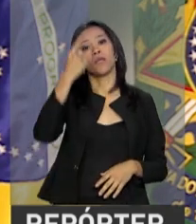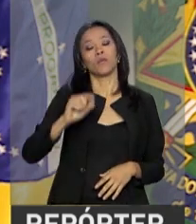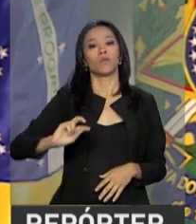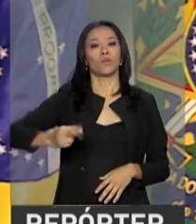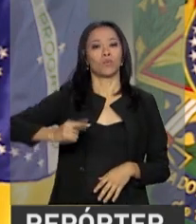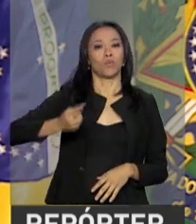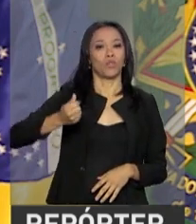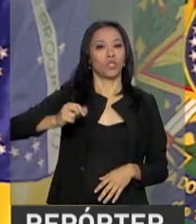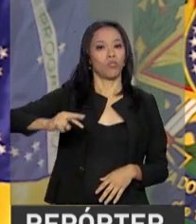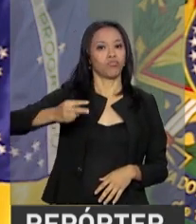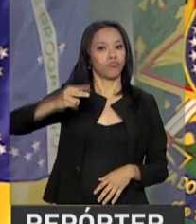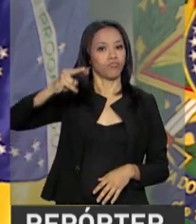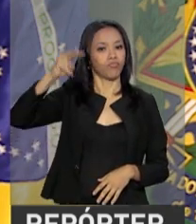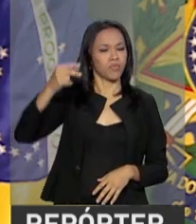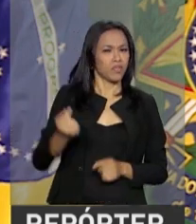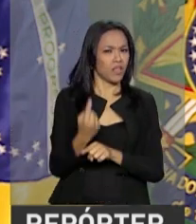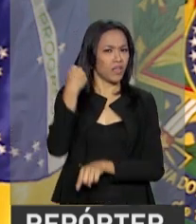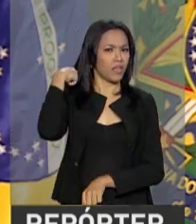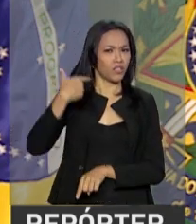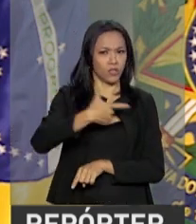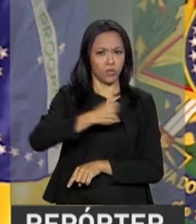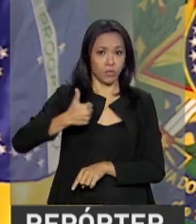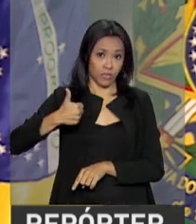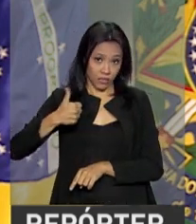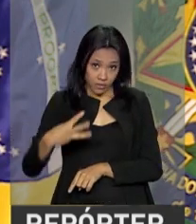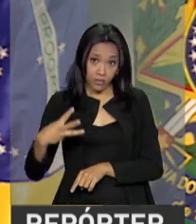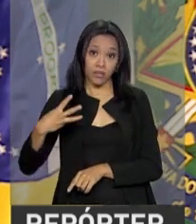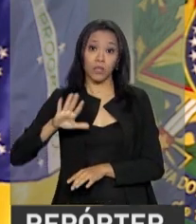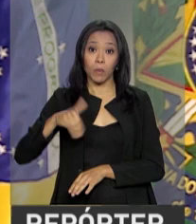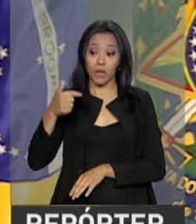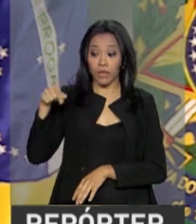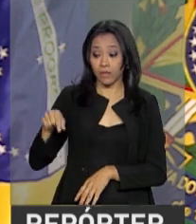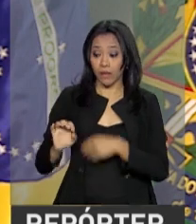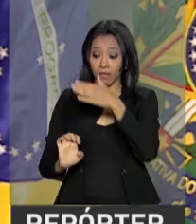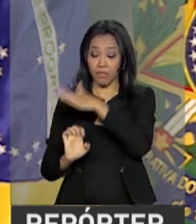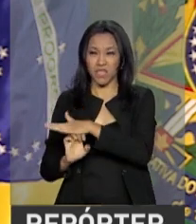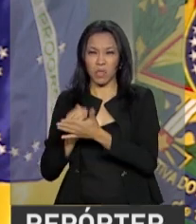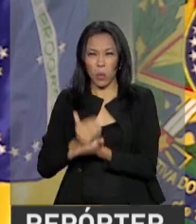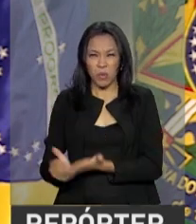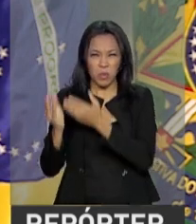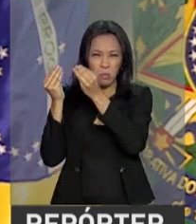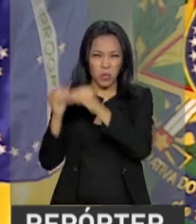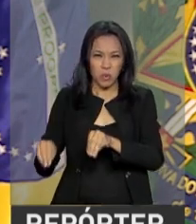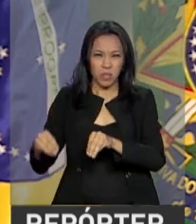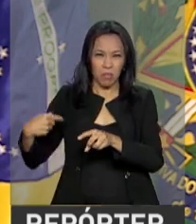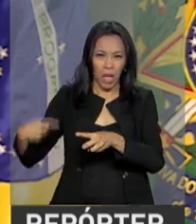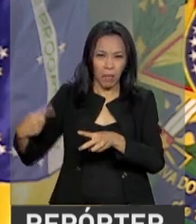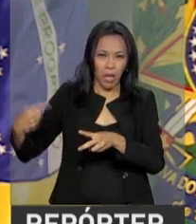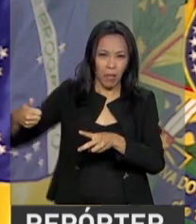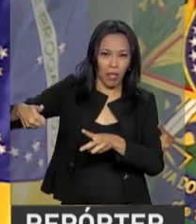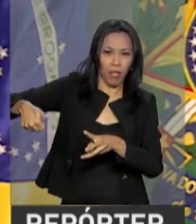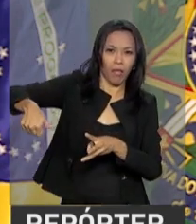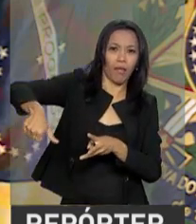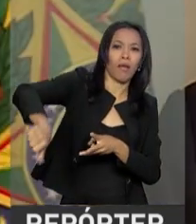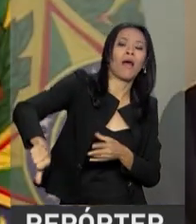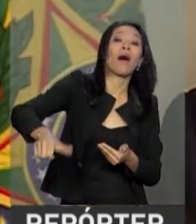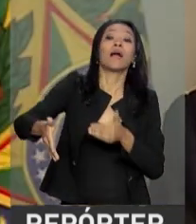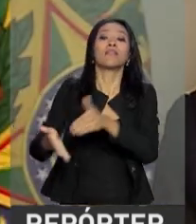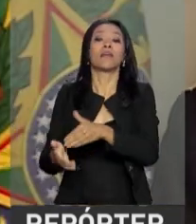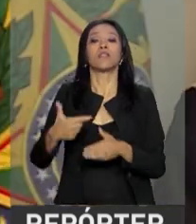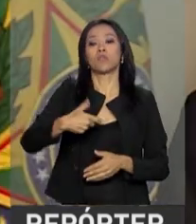desde 2003 quando a companhia começou a registar prejuízos seguidos até 2016